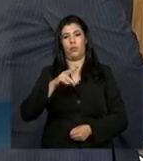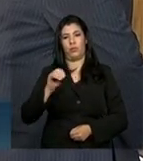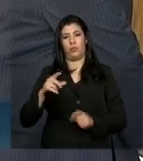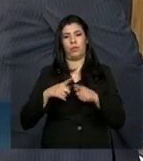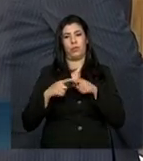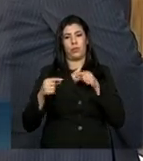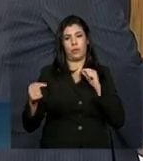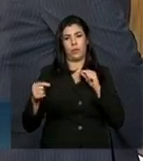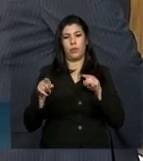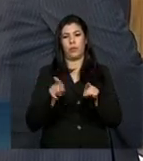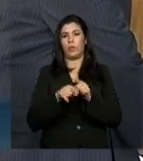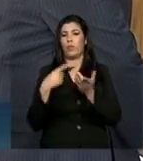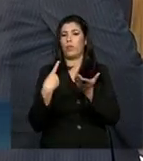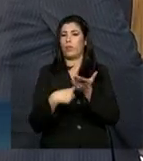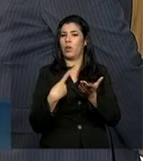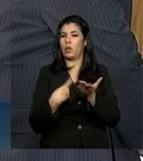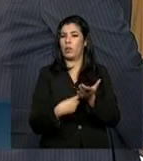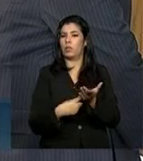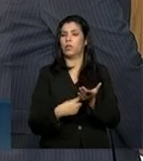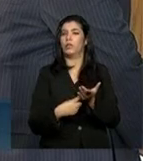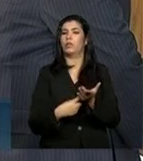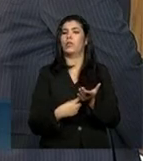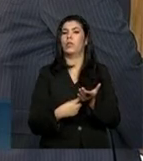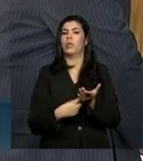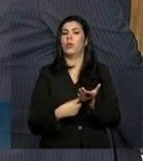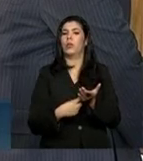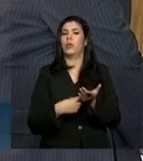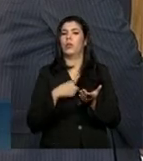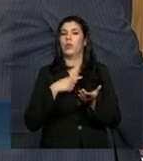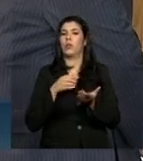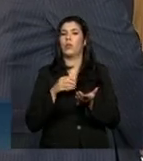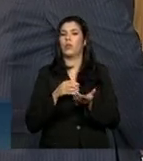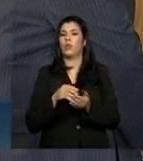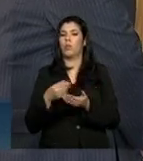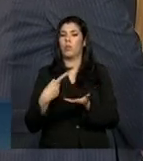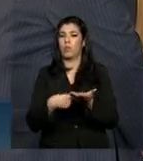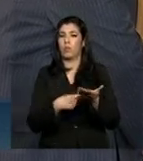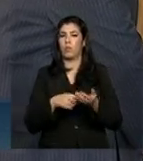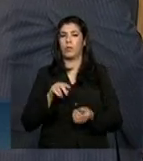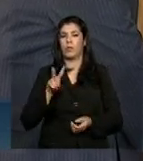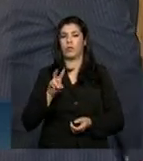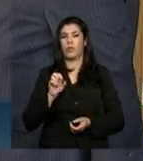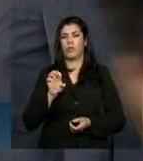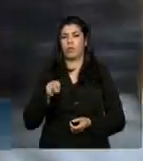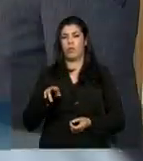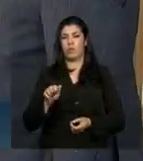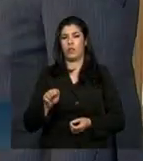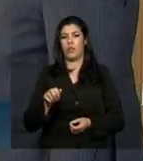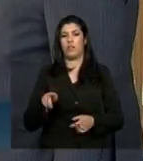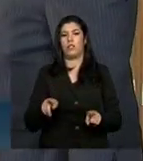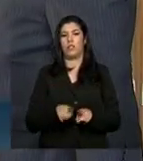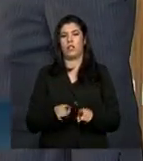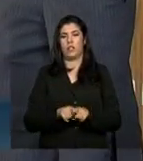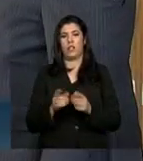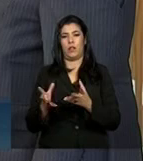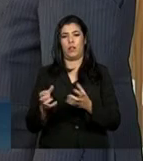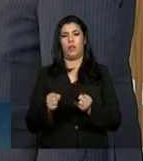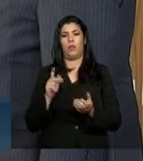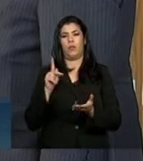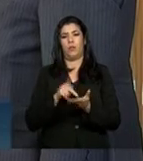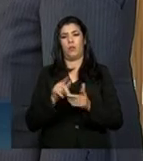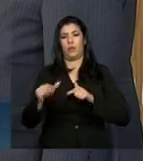E de acordo com a Convenção de Viena sobre Relações Diplomáticas, o embaixador assume oficialmente